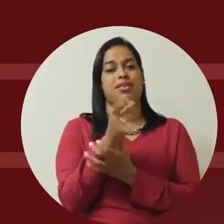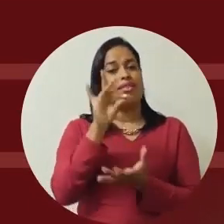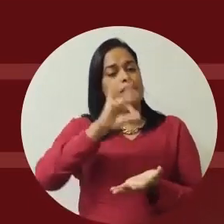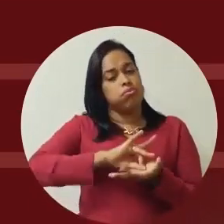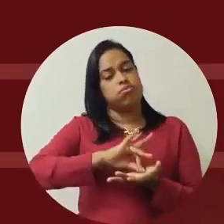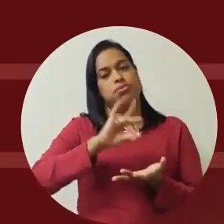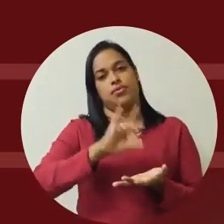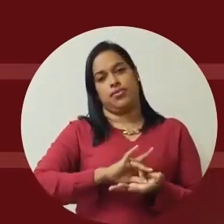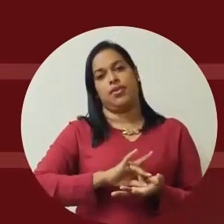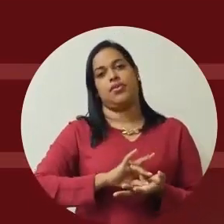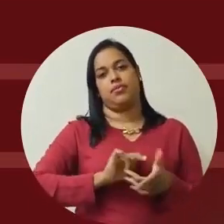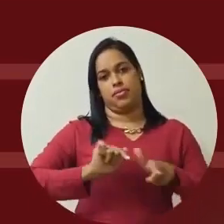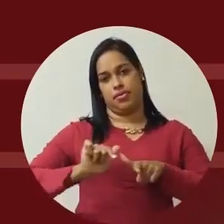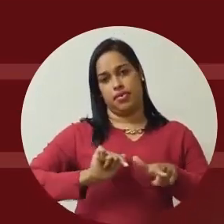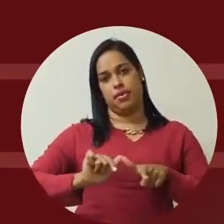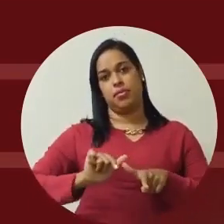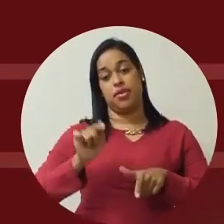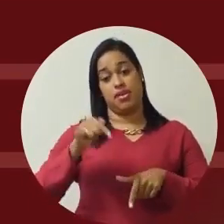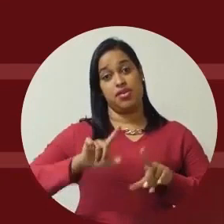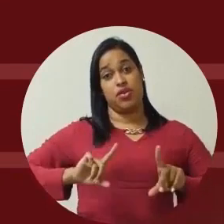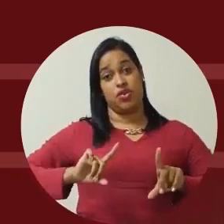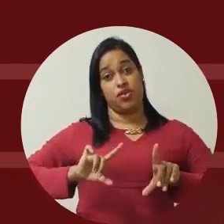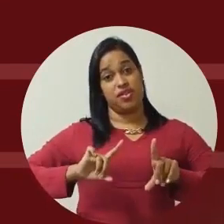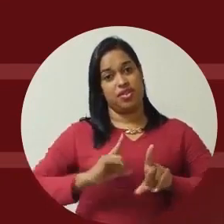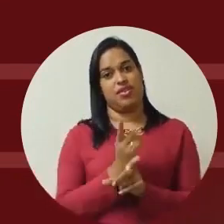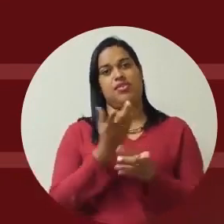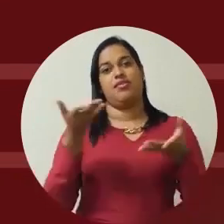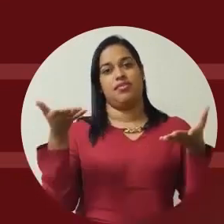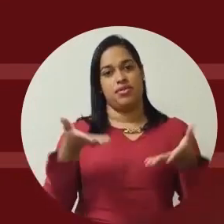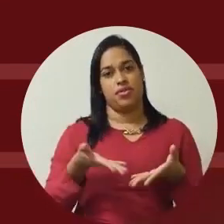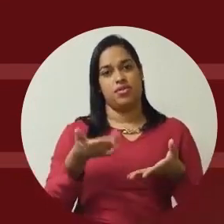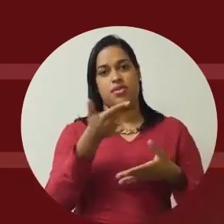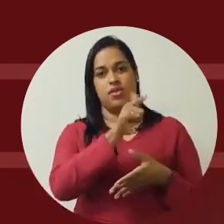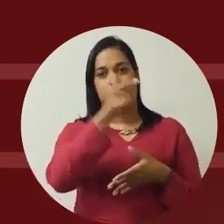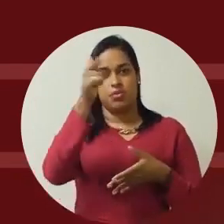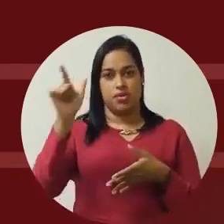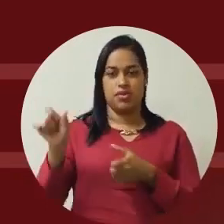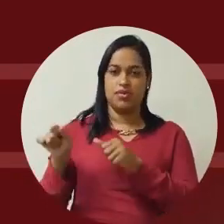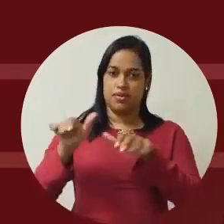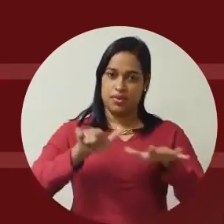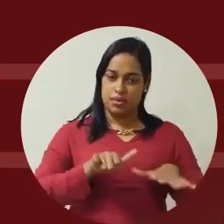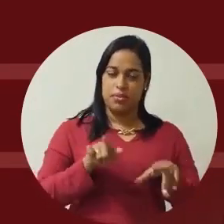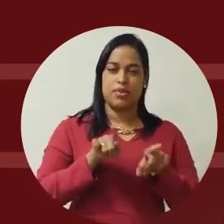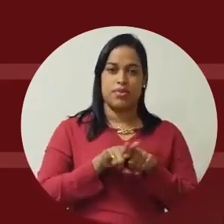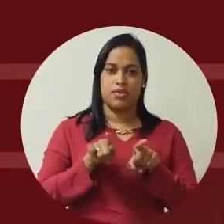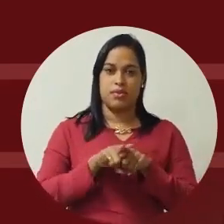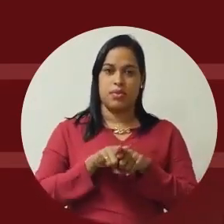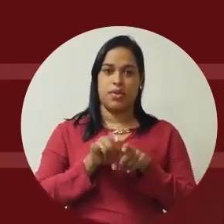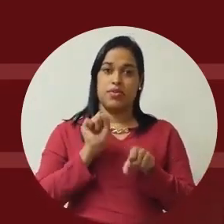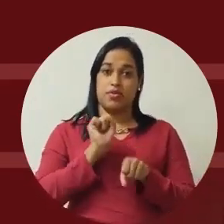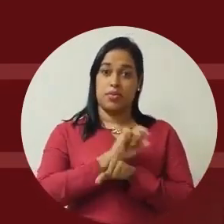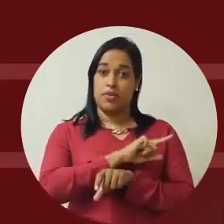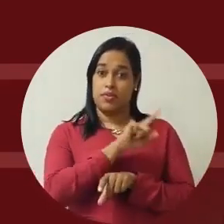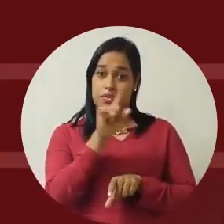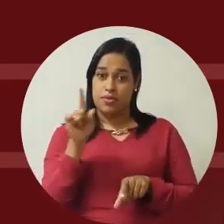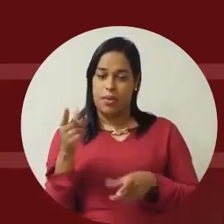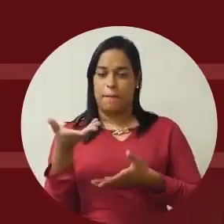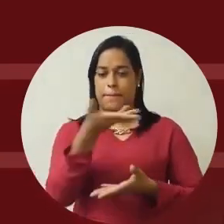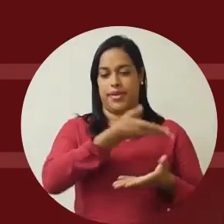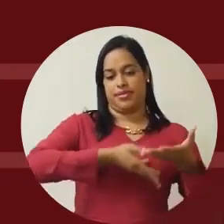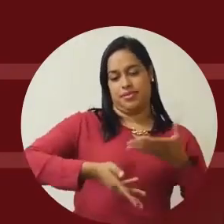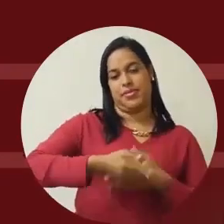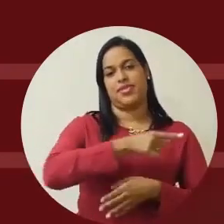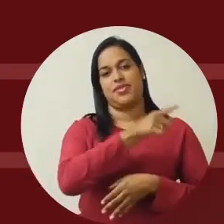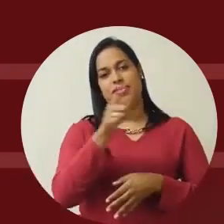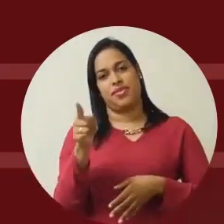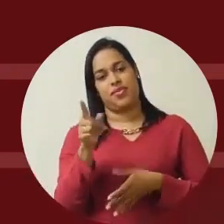a sua operação. É esse nosso desafio durante as próximas semanas. Espero contar com a